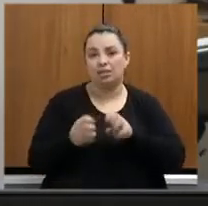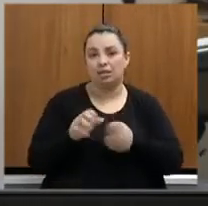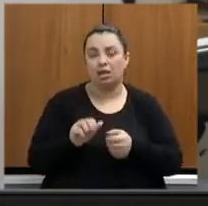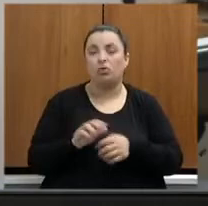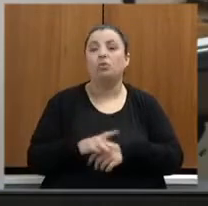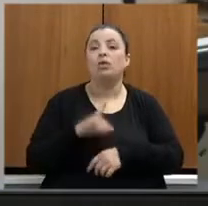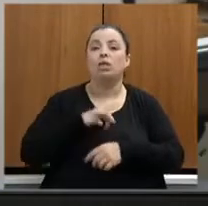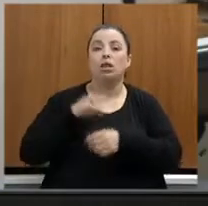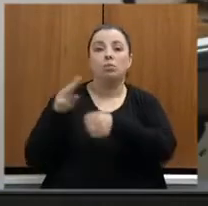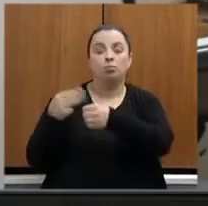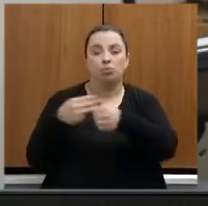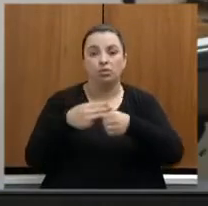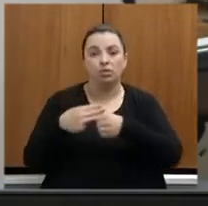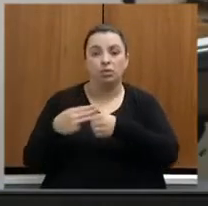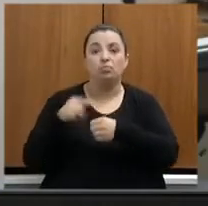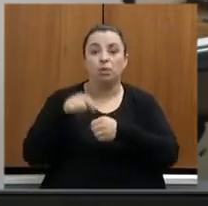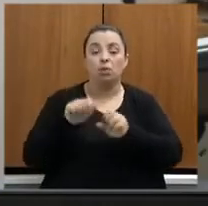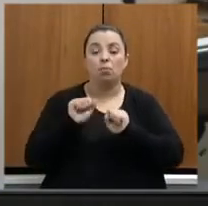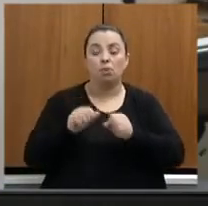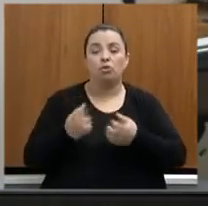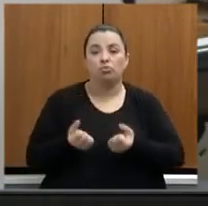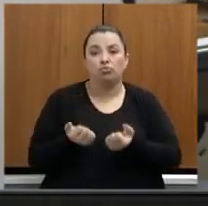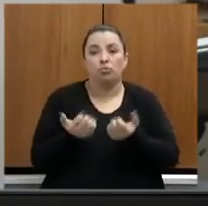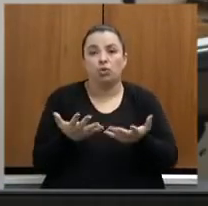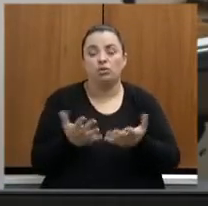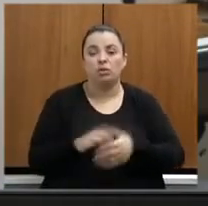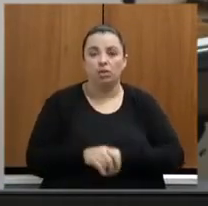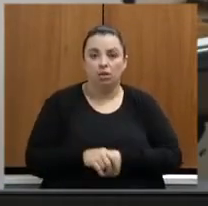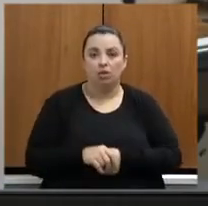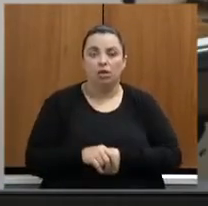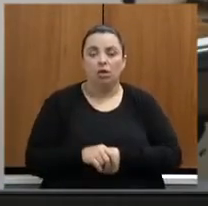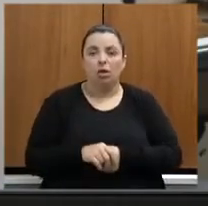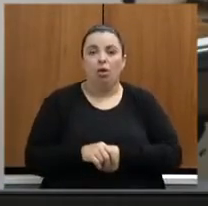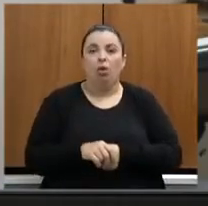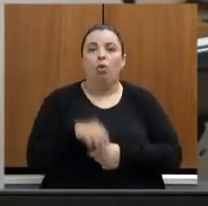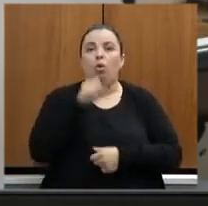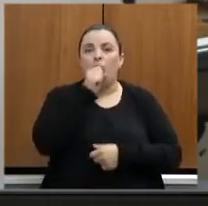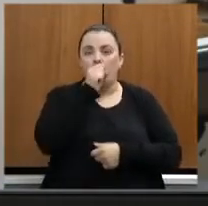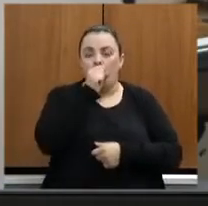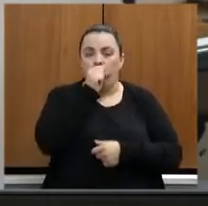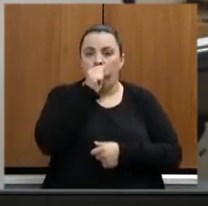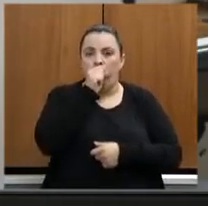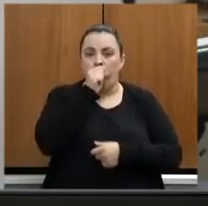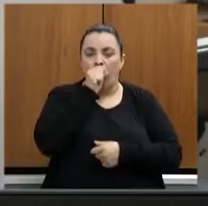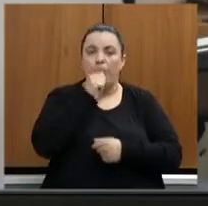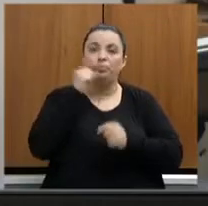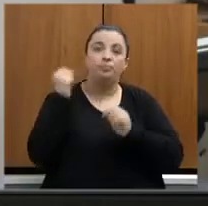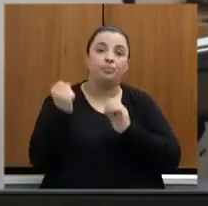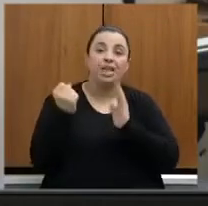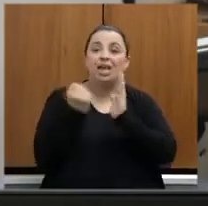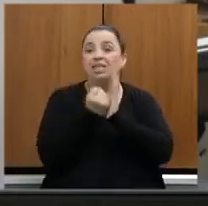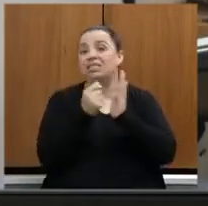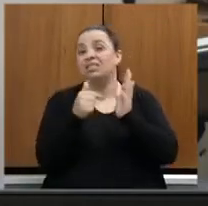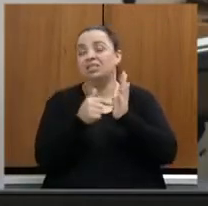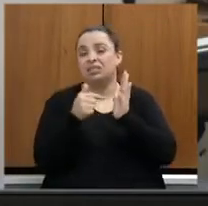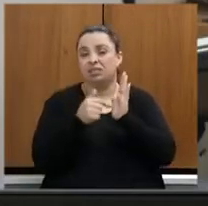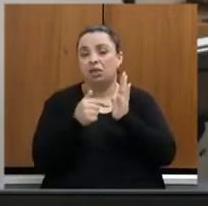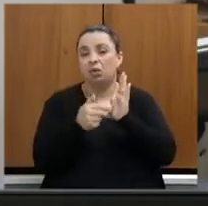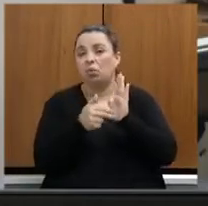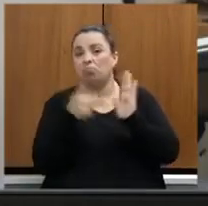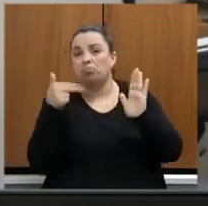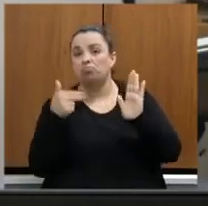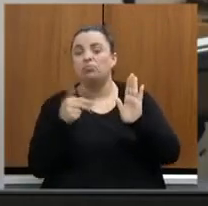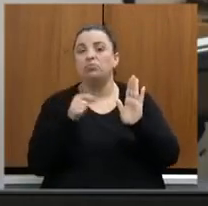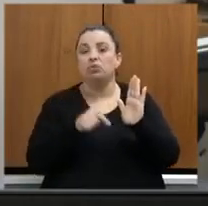200 que podem conceder e que os selos de identificação não se confunde com a